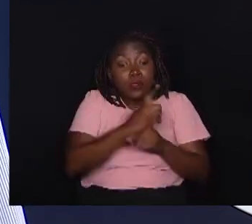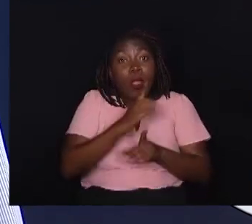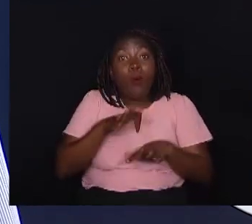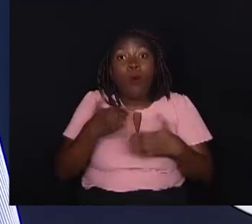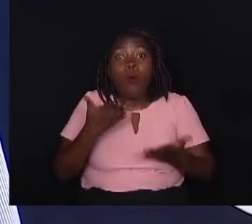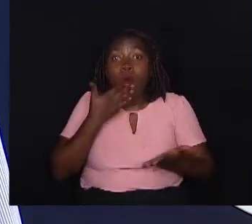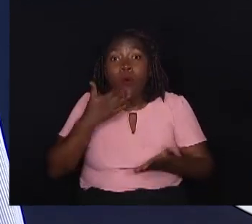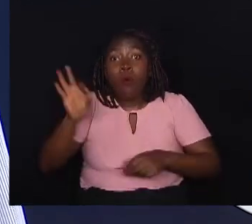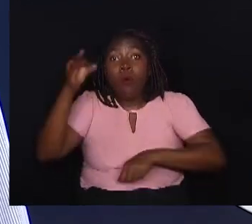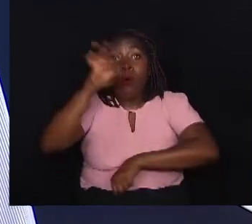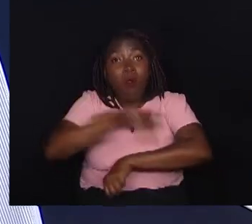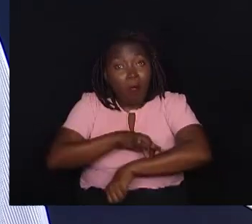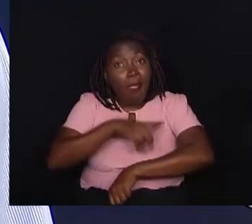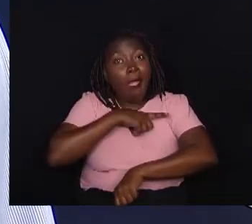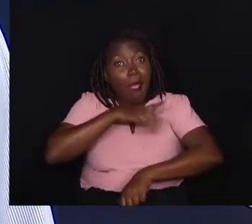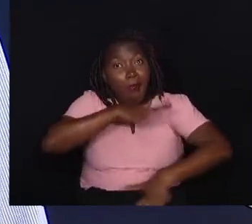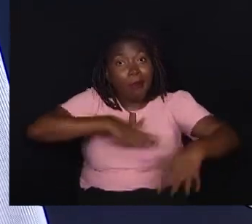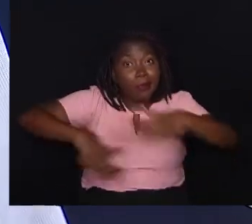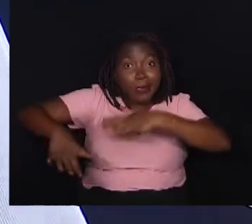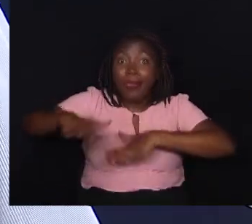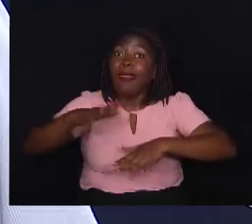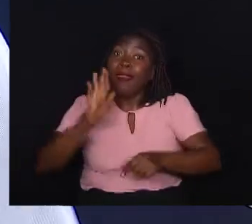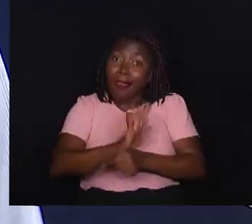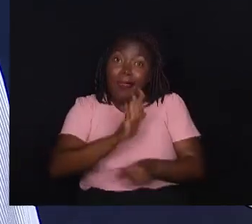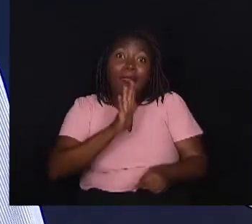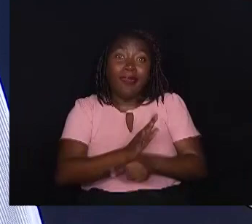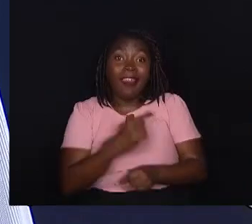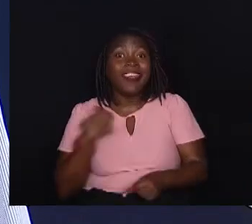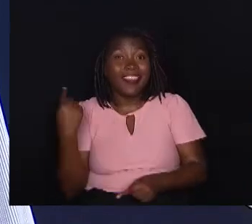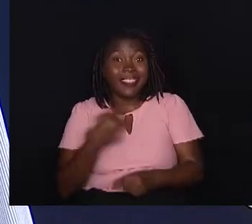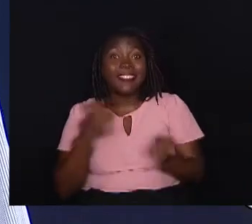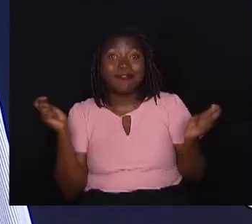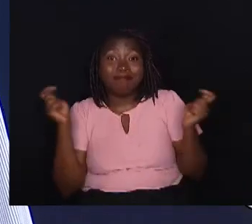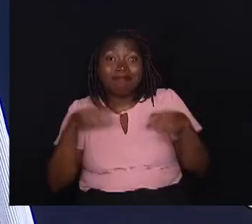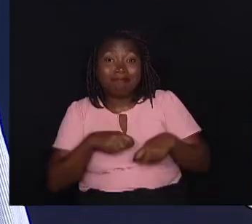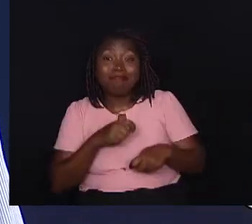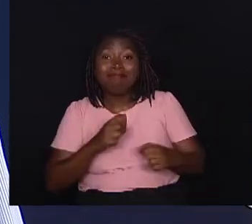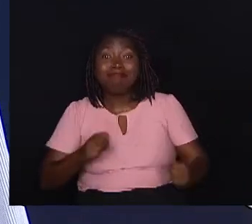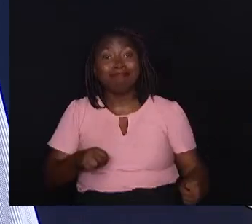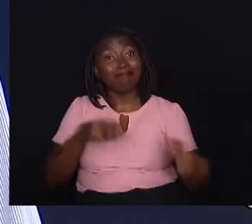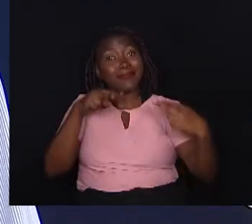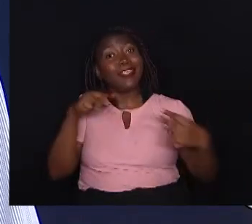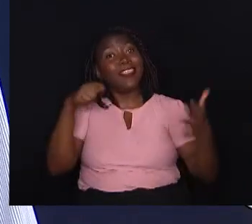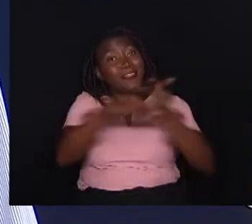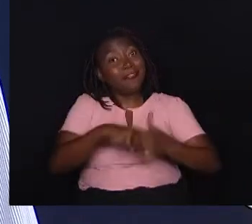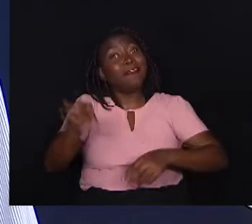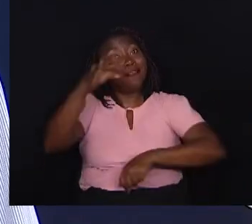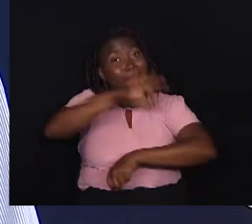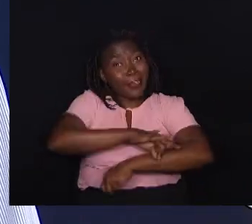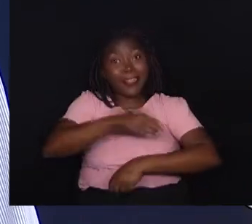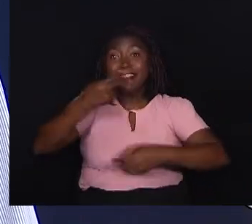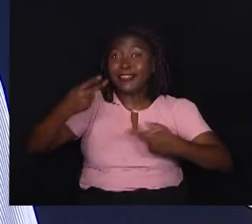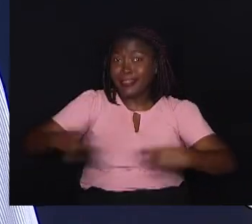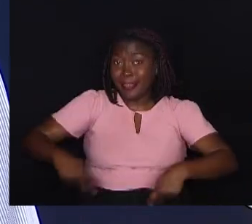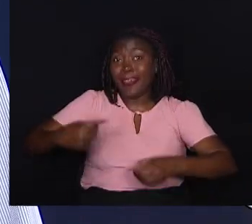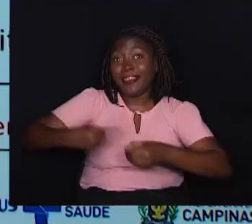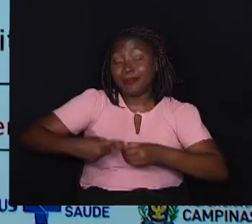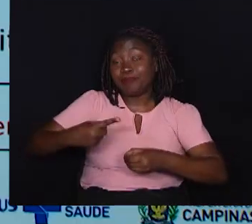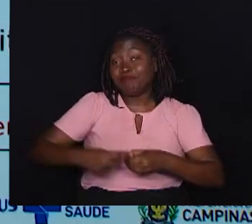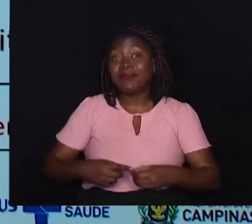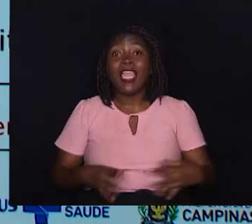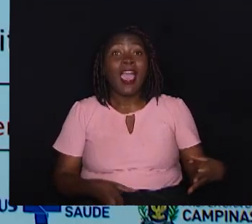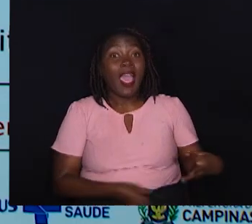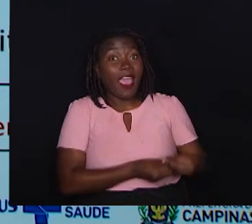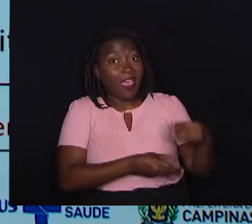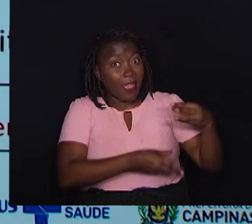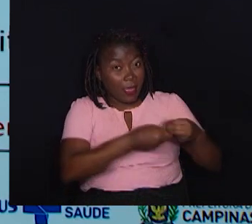diagnosticar, inclusive, o tipo de dengue em circulação. É uma contribuição que a gente pode dar também para enfrentar a dengue na nossa cidade.